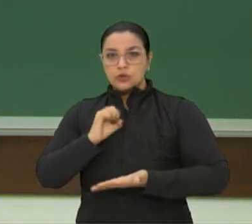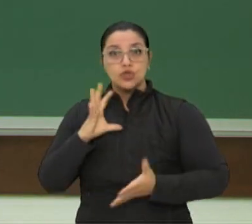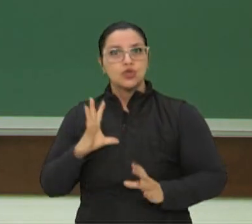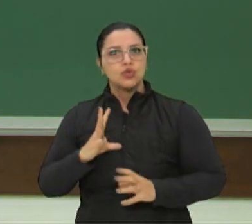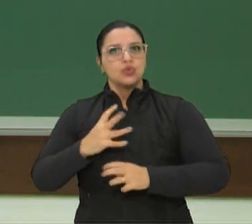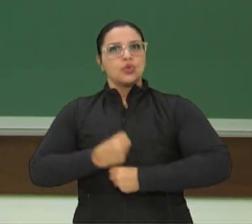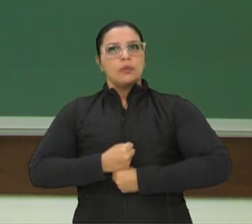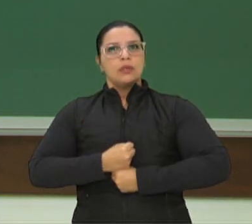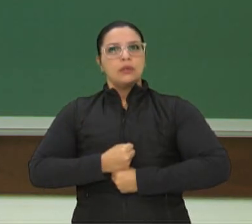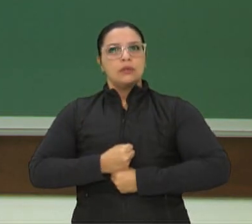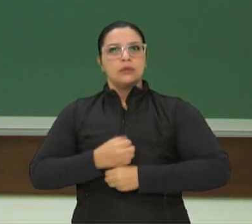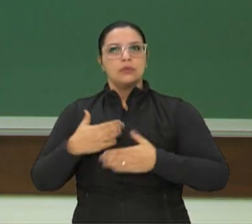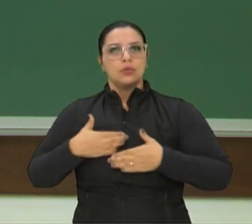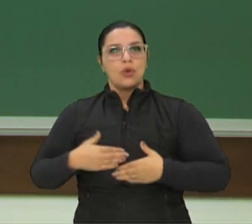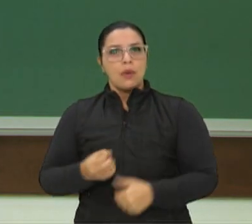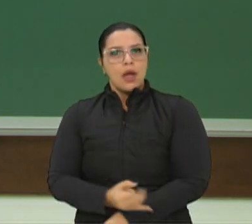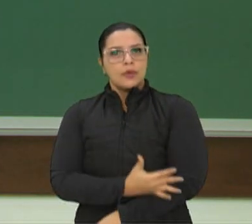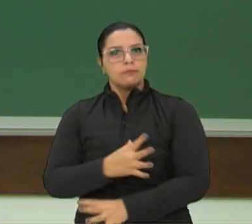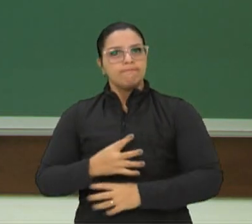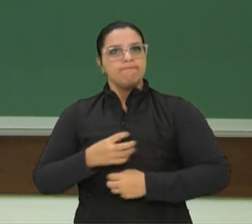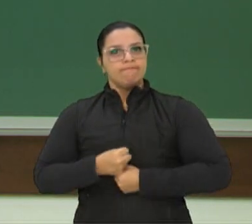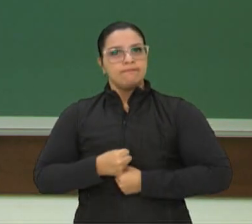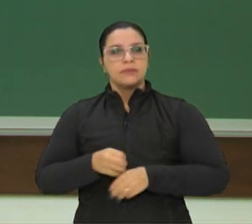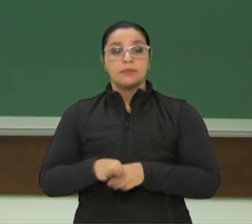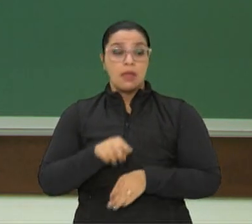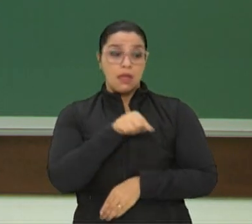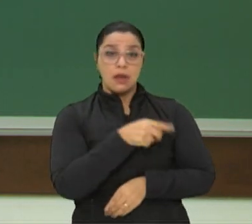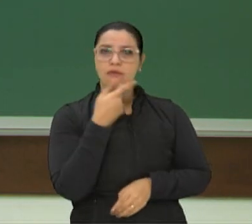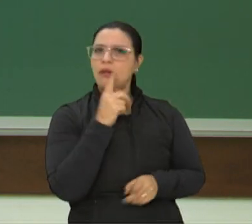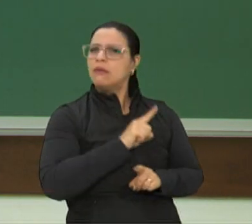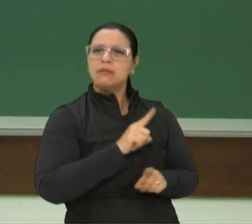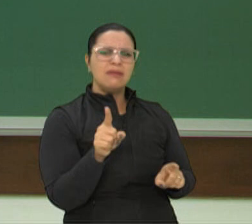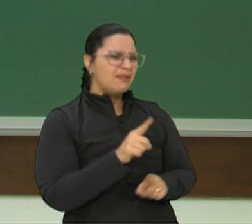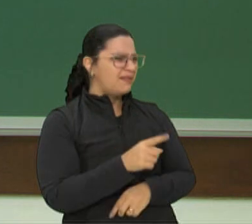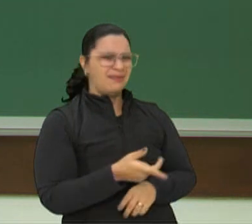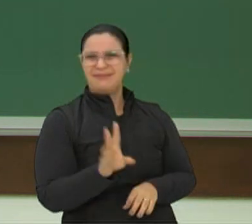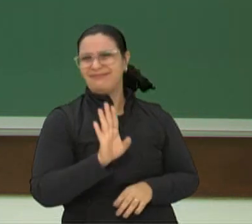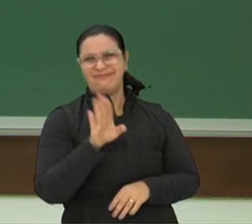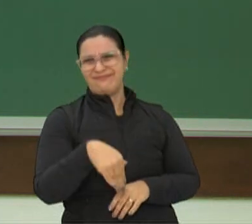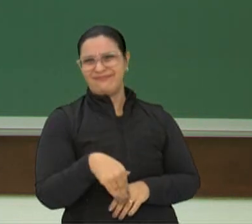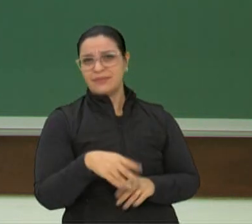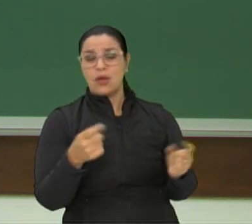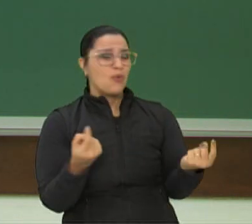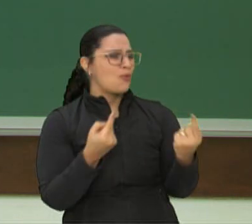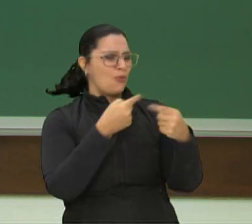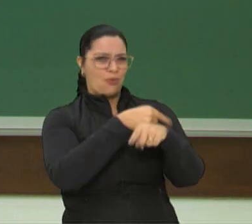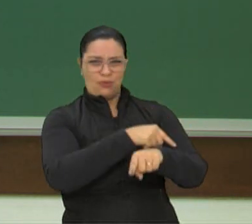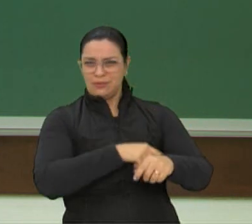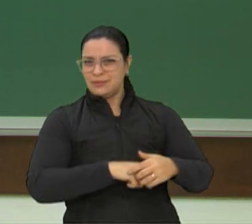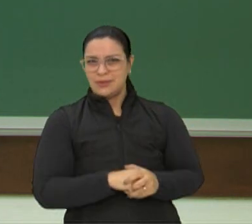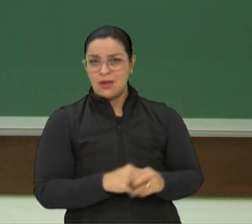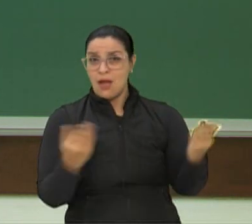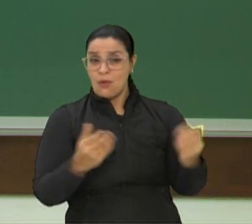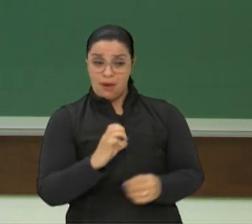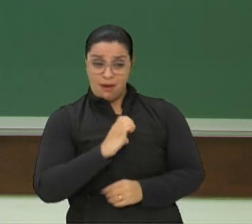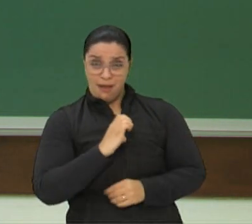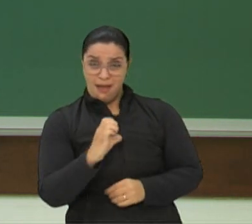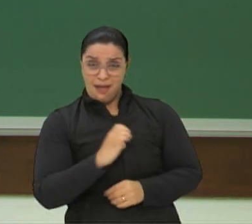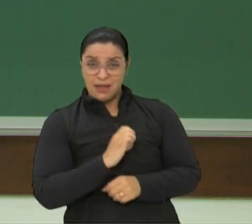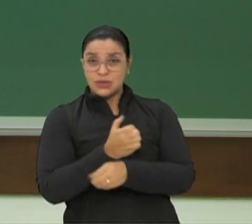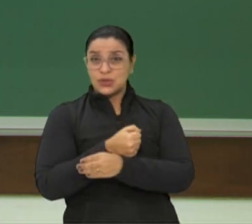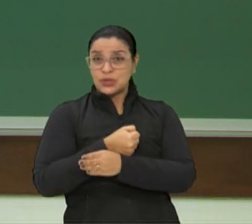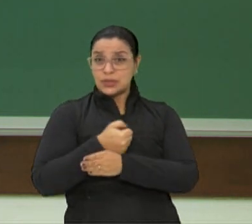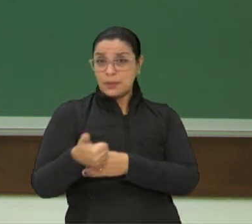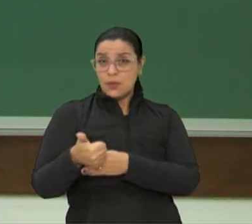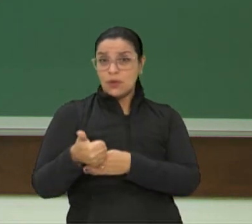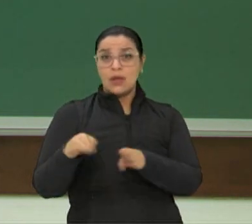justamente controlando as suas emoções, Hume vai dizer, não, cara, pelo contrário. A ética, a